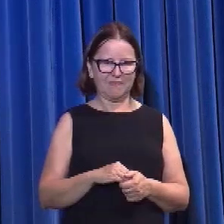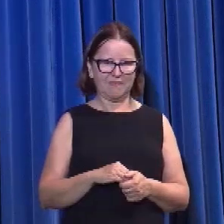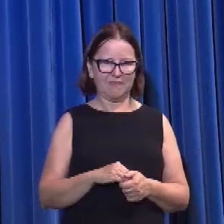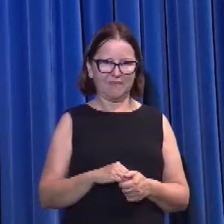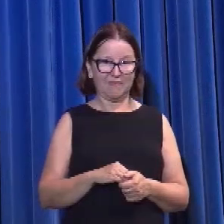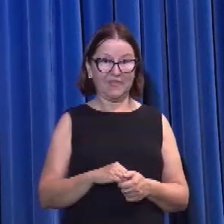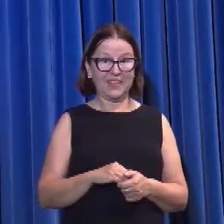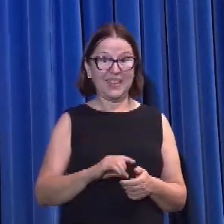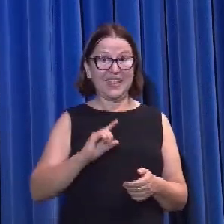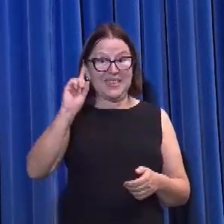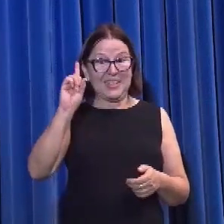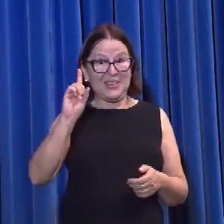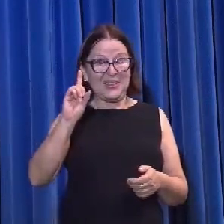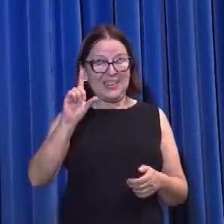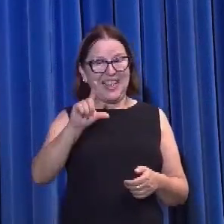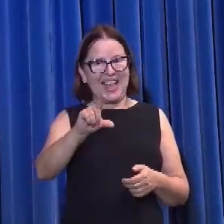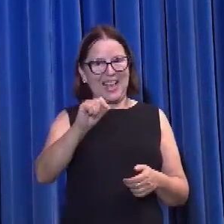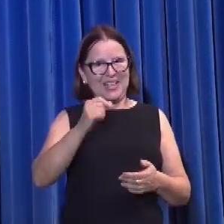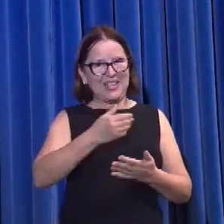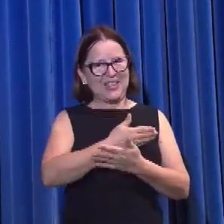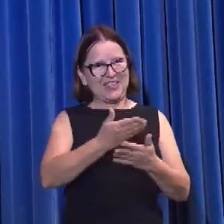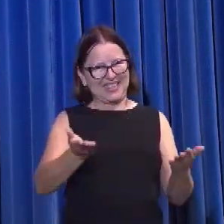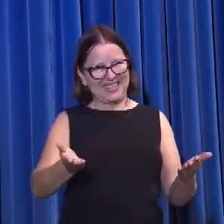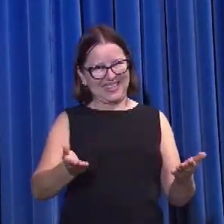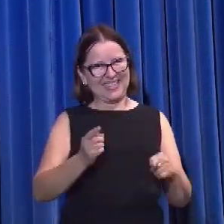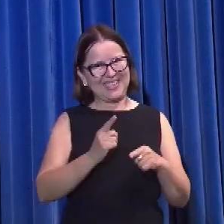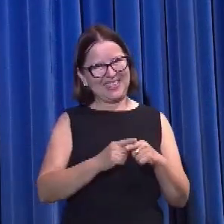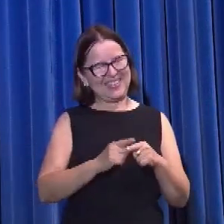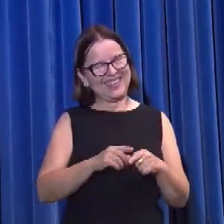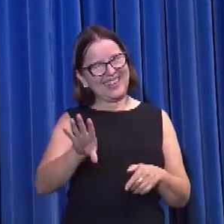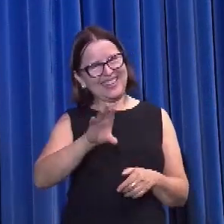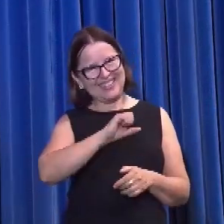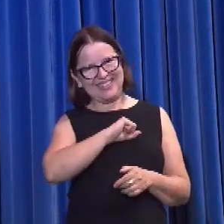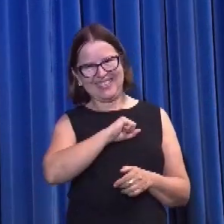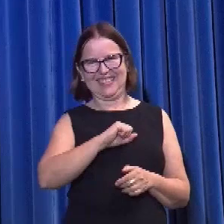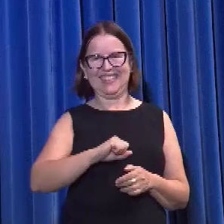Ele vos escolheu porque vos amava.